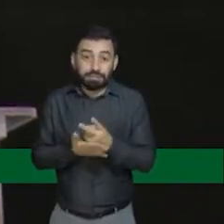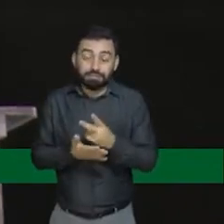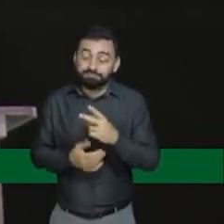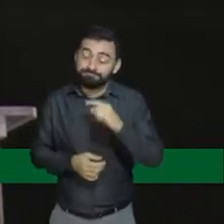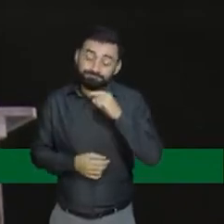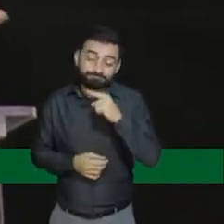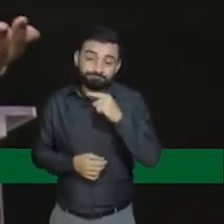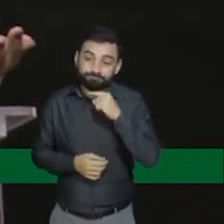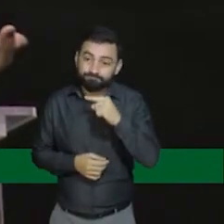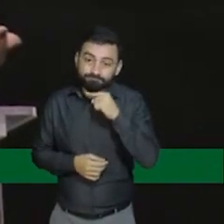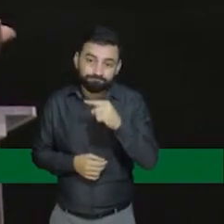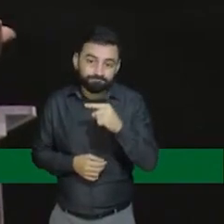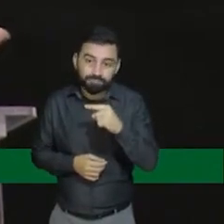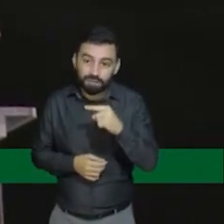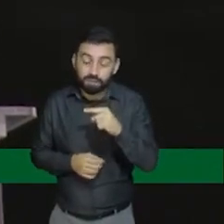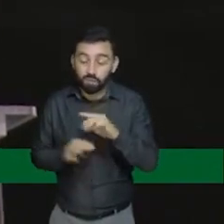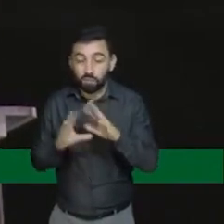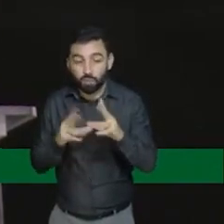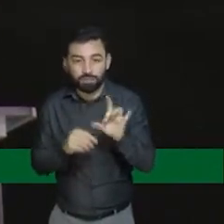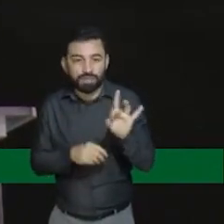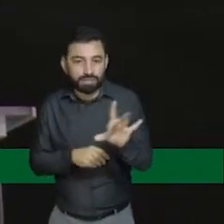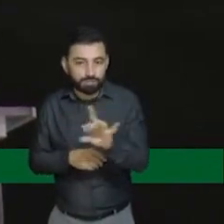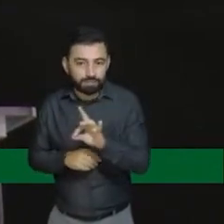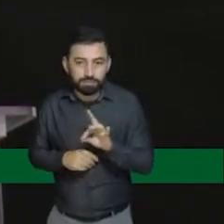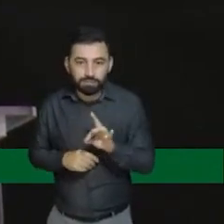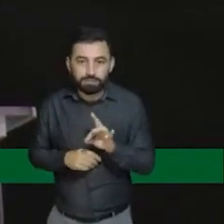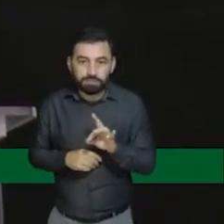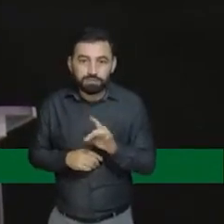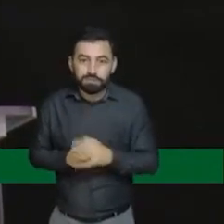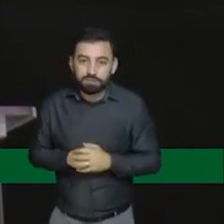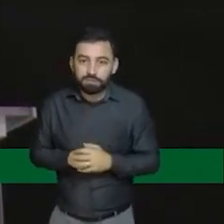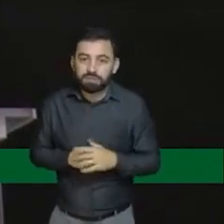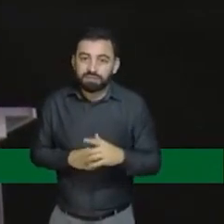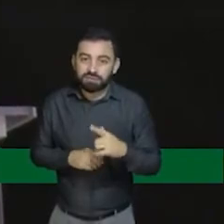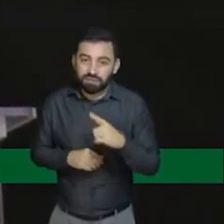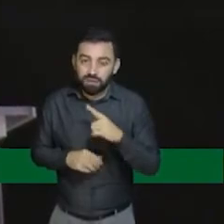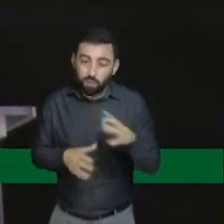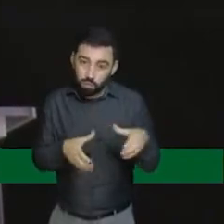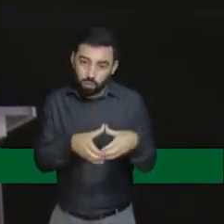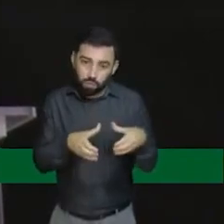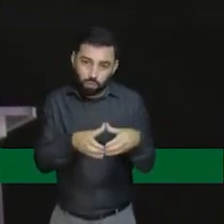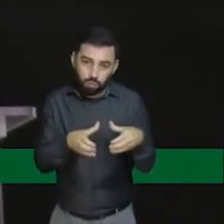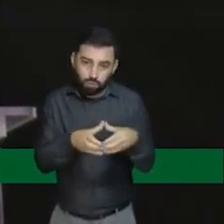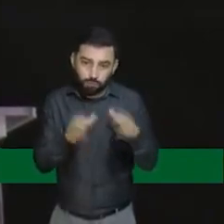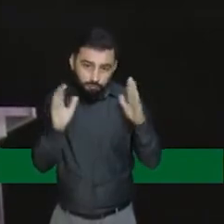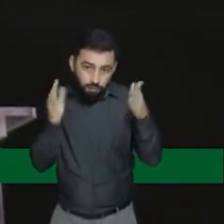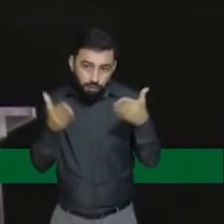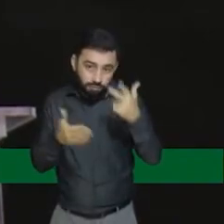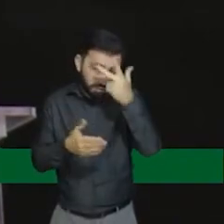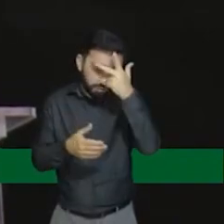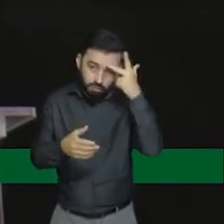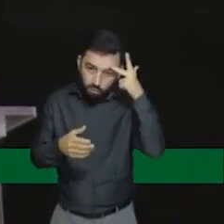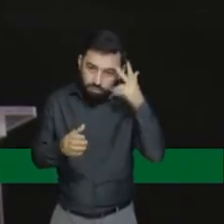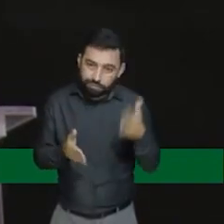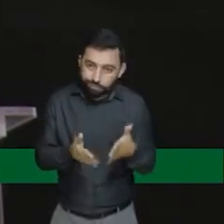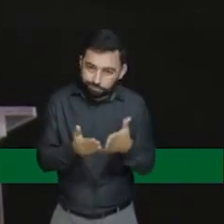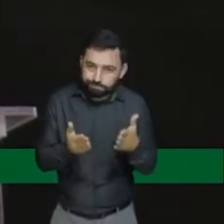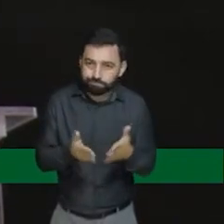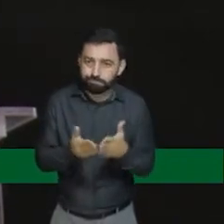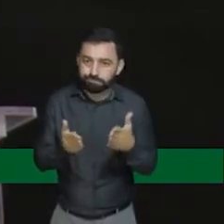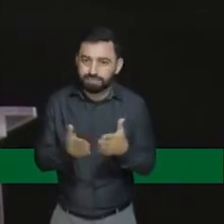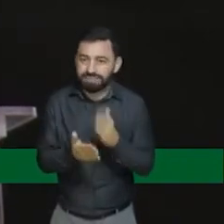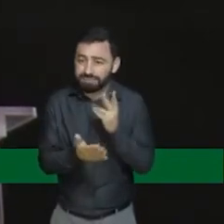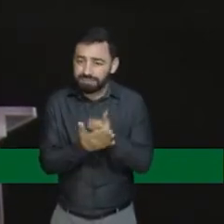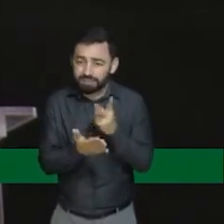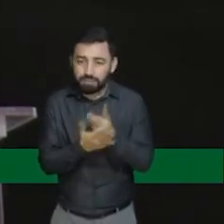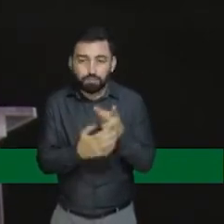consegue abranger todos, né? E nós somos uma entidade voltada mais para as pessoas carentes, sempre